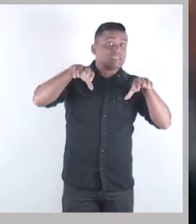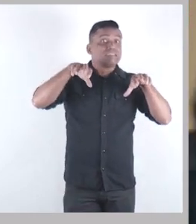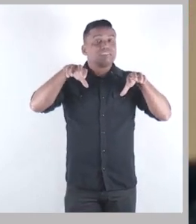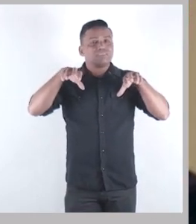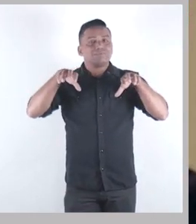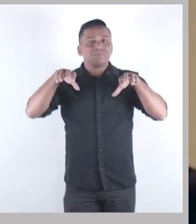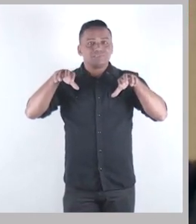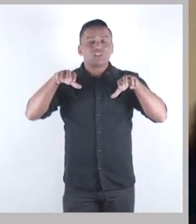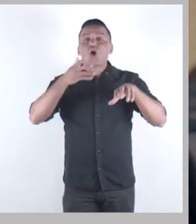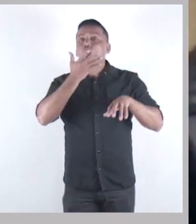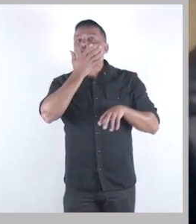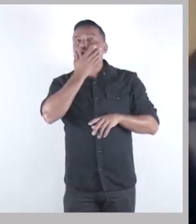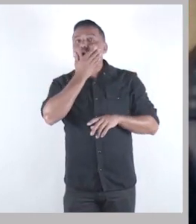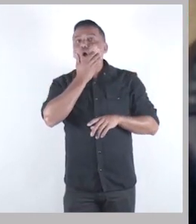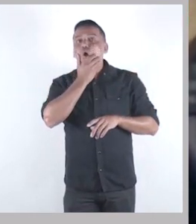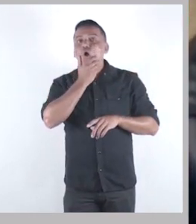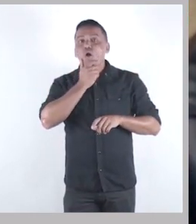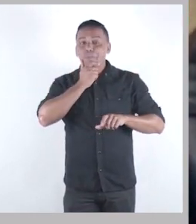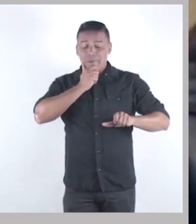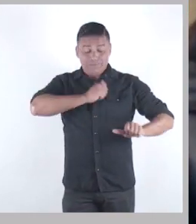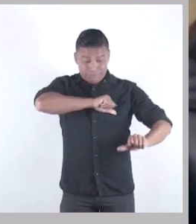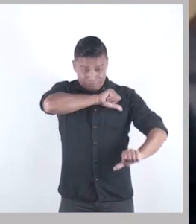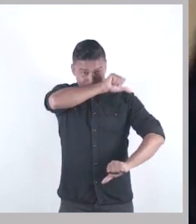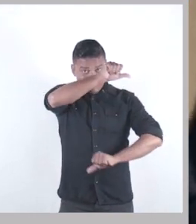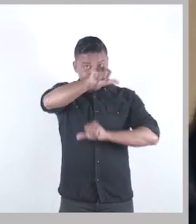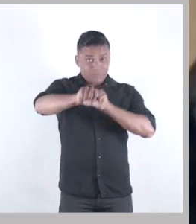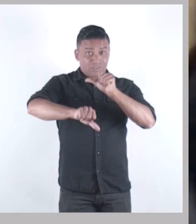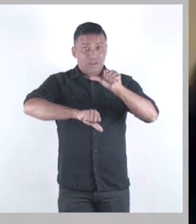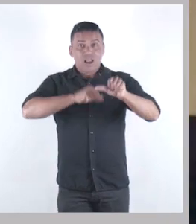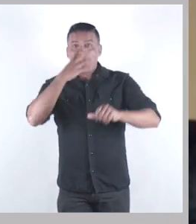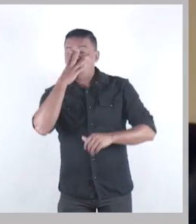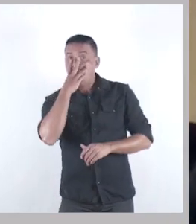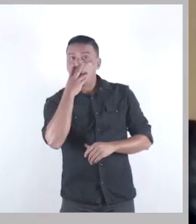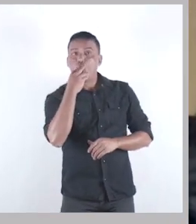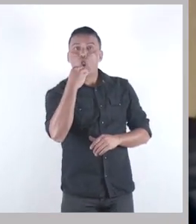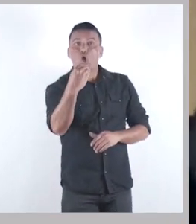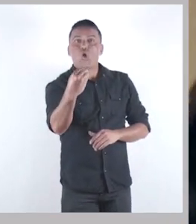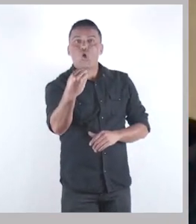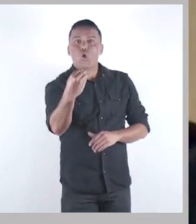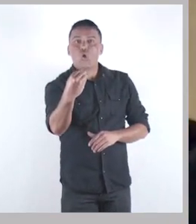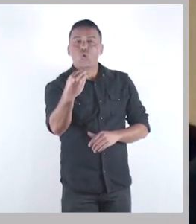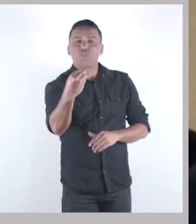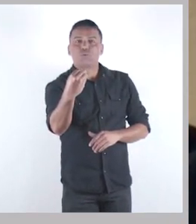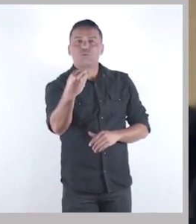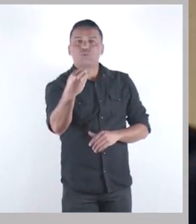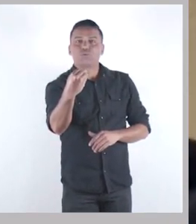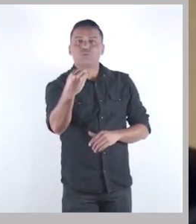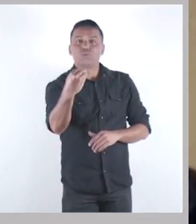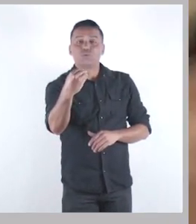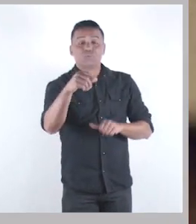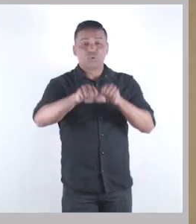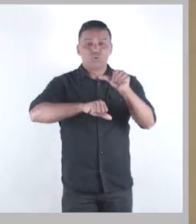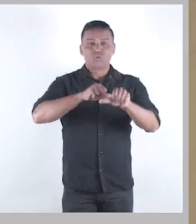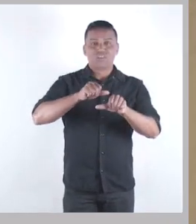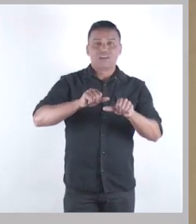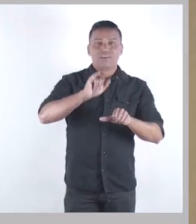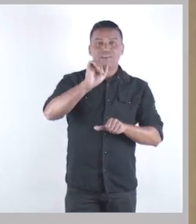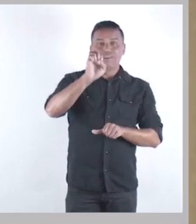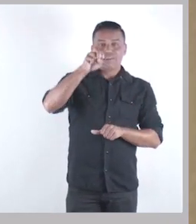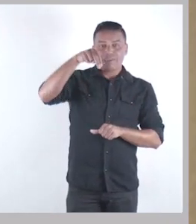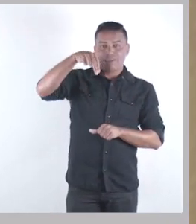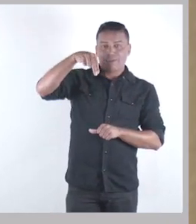dos homens que se transformam em lobo, o homem que se transforma em hiena, da mulher